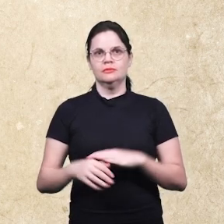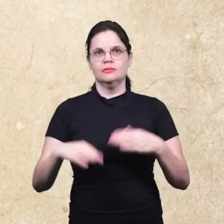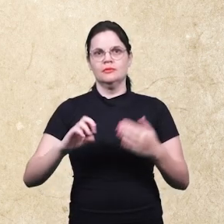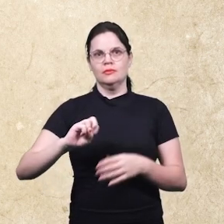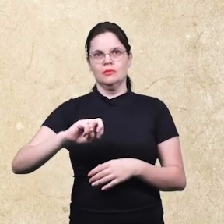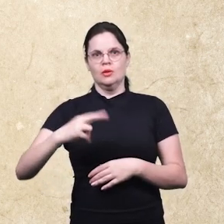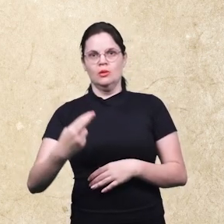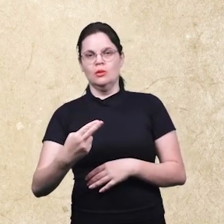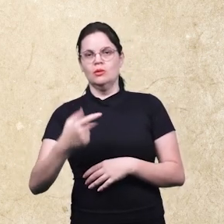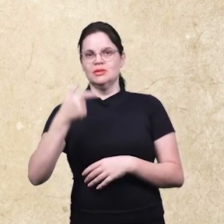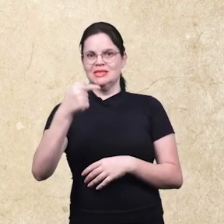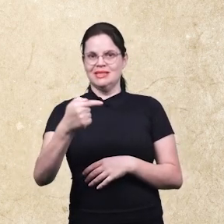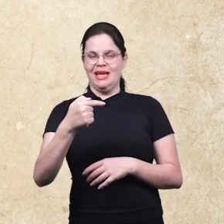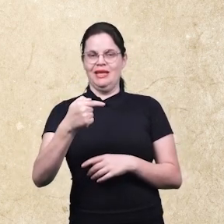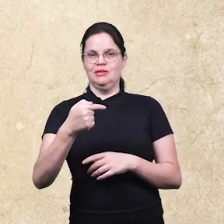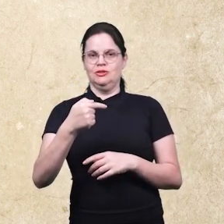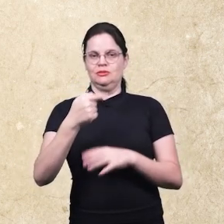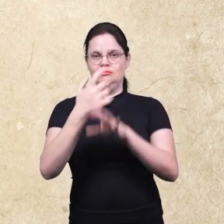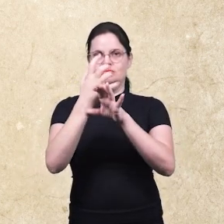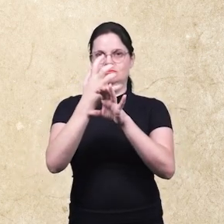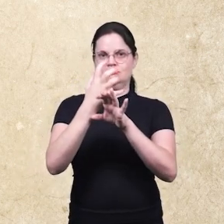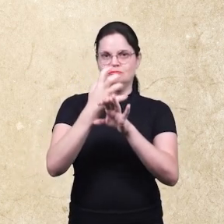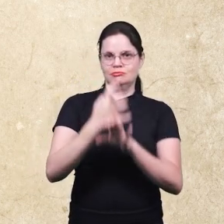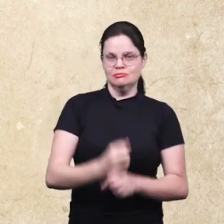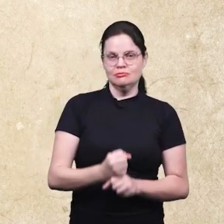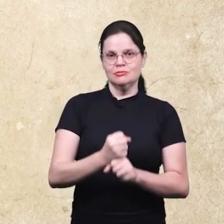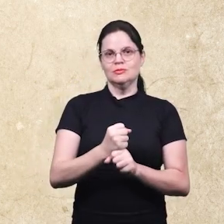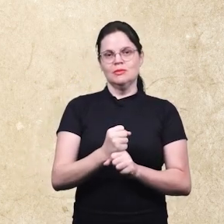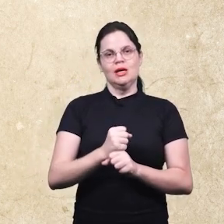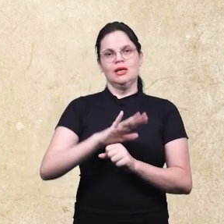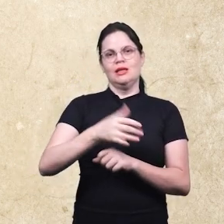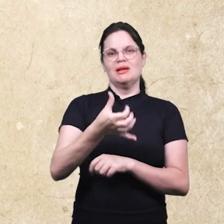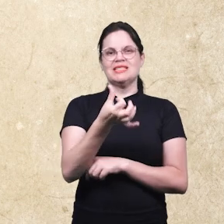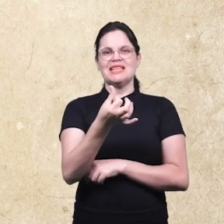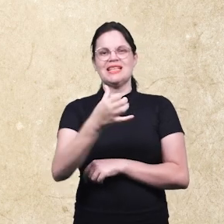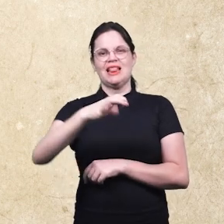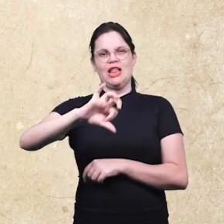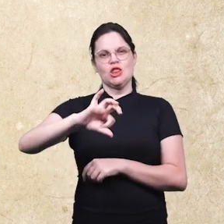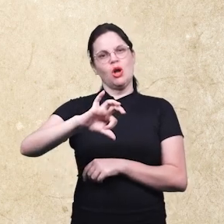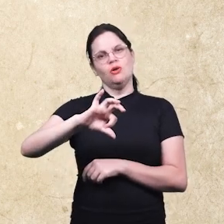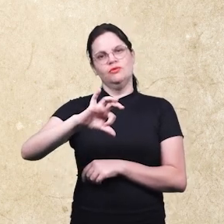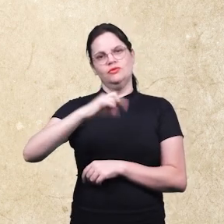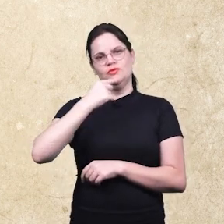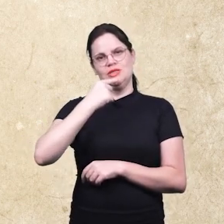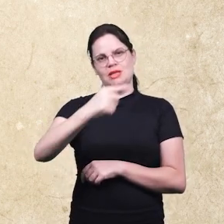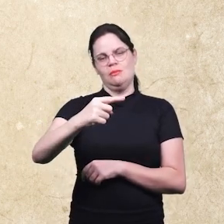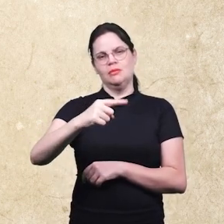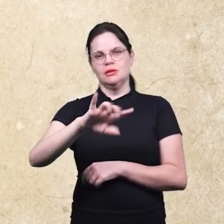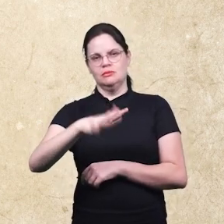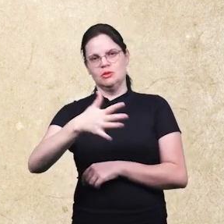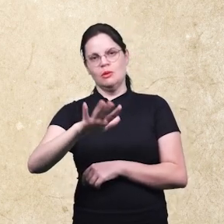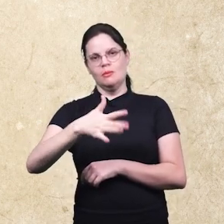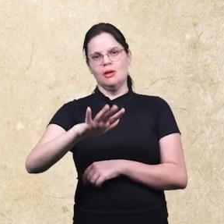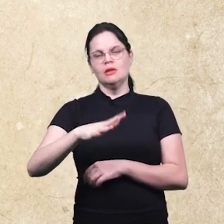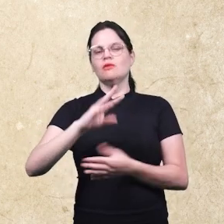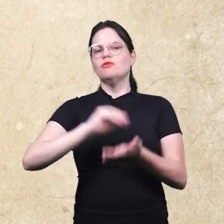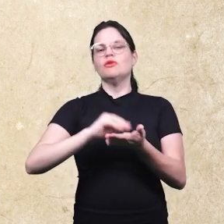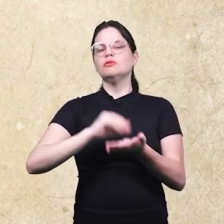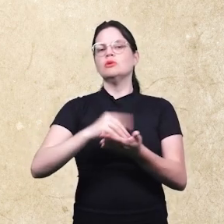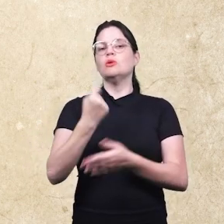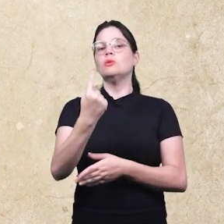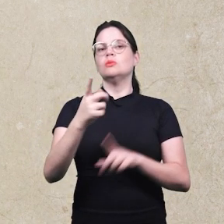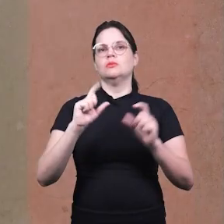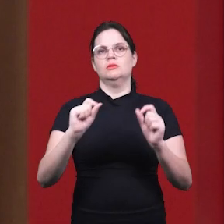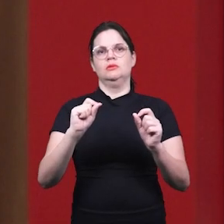7 semanas mais 62 semanas, que dá 69 semanas, ficou faltando uma. O que acontece?